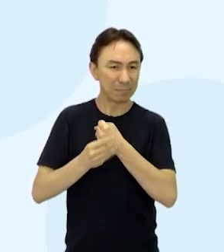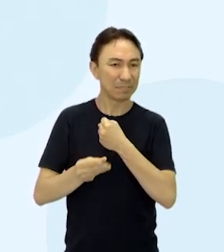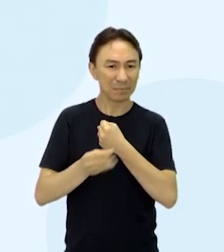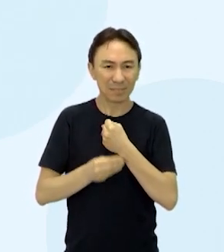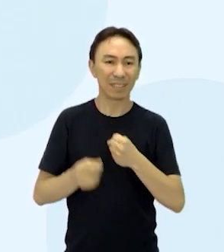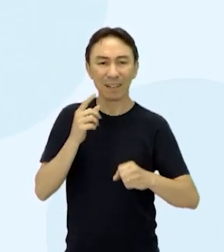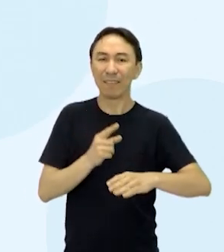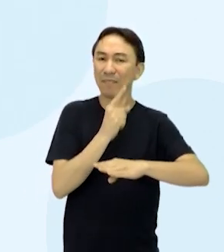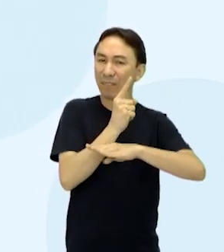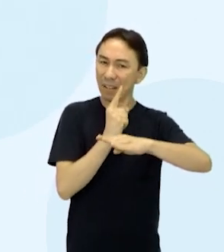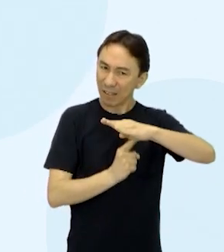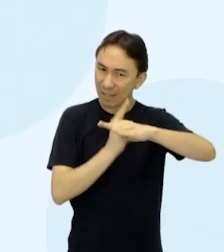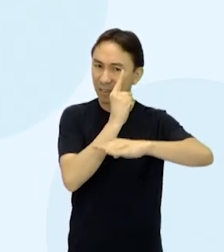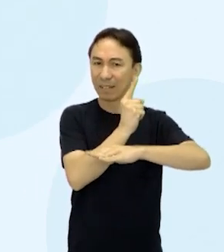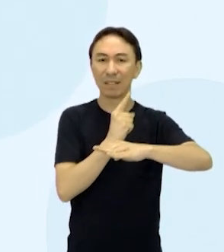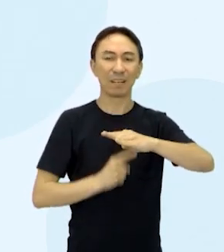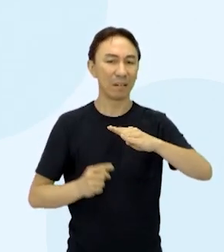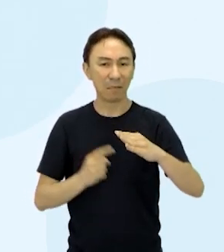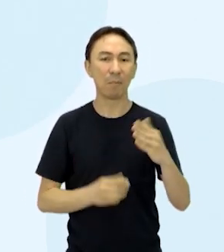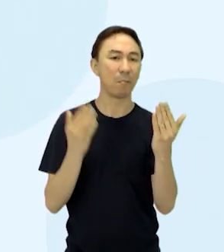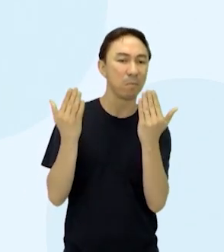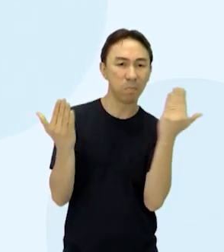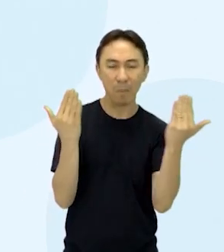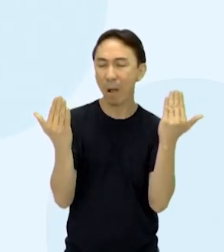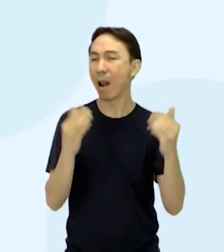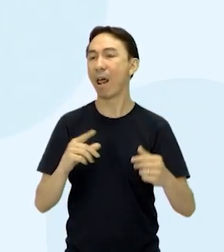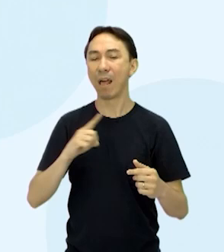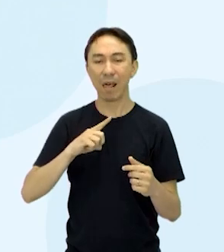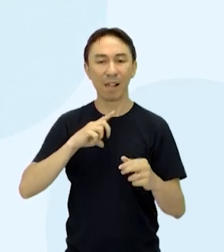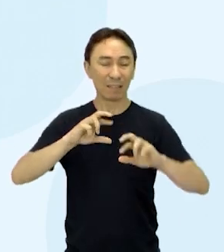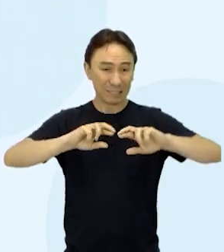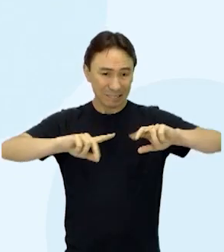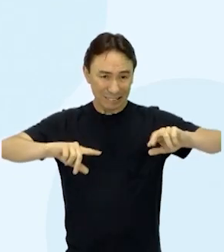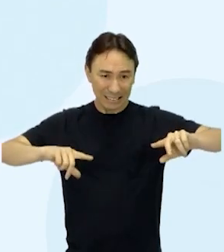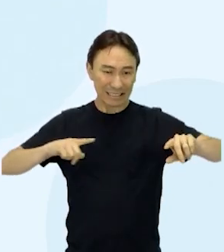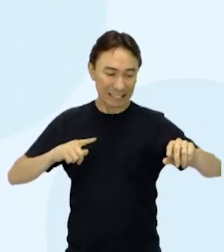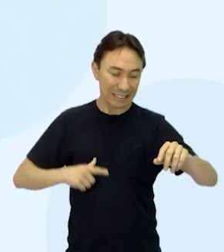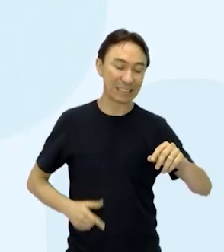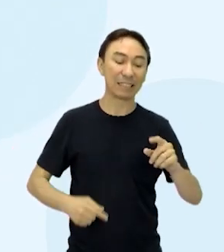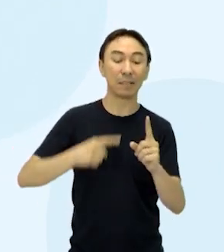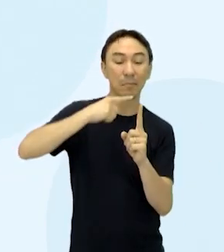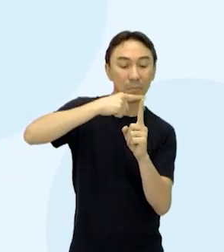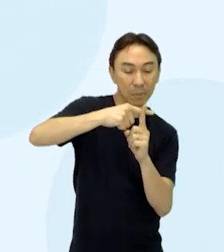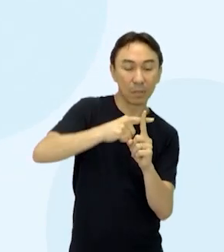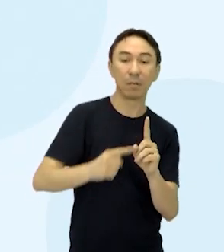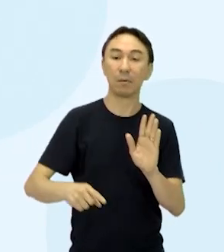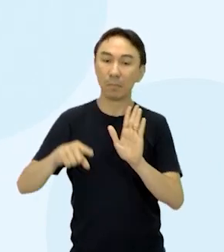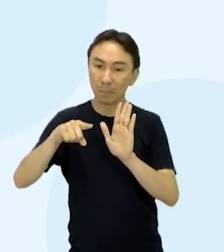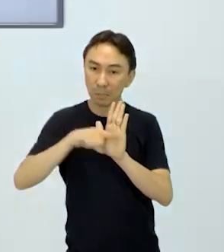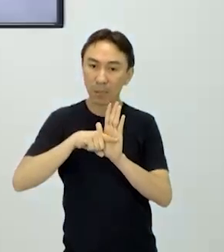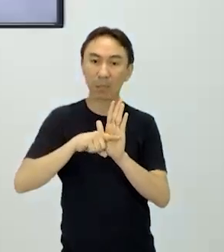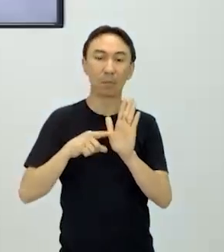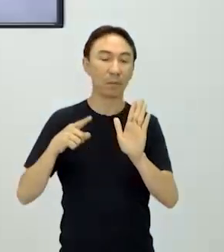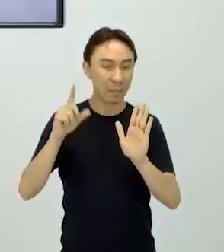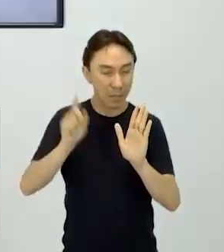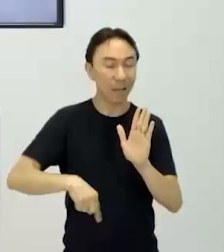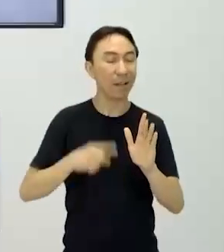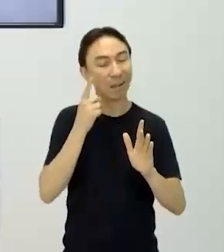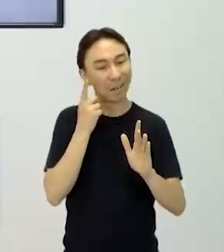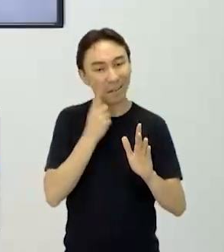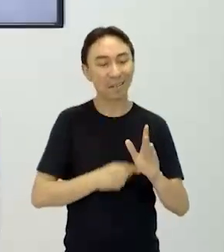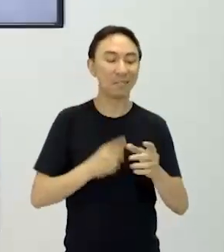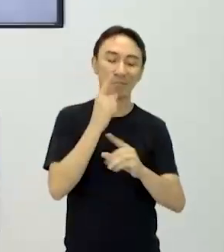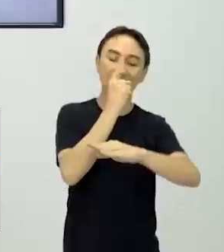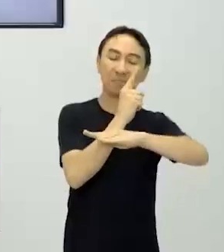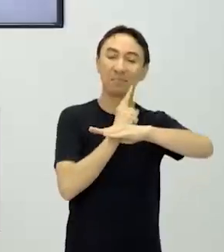comparação, cálculo da fração de um número natural, adição e subtração de frações. Eu queria chamar a atenção de